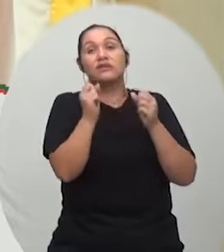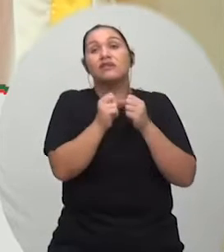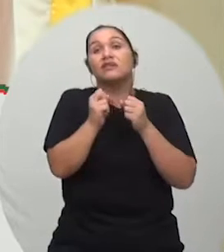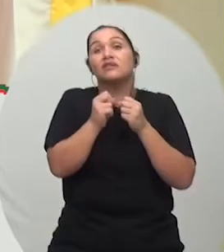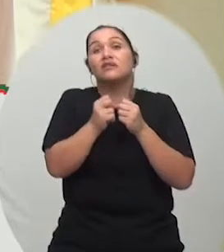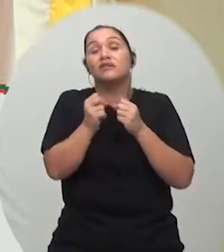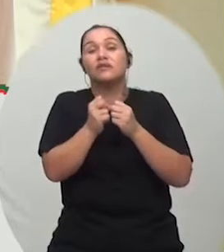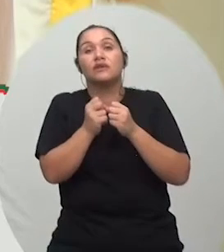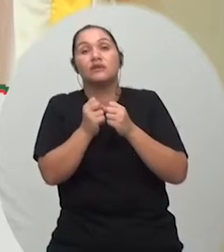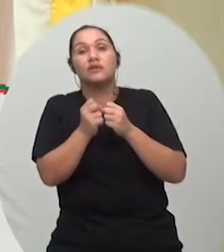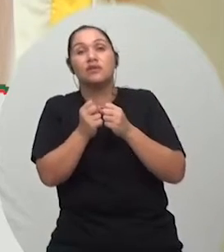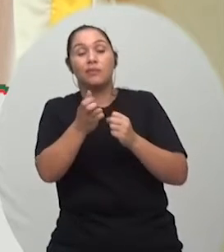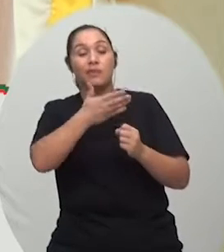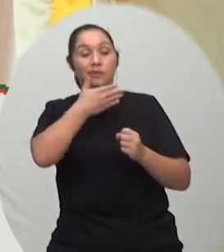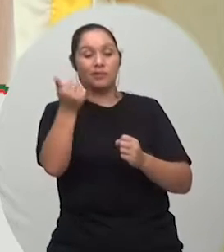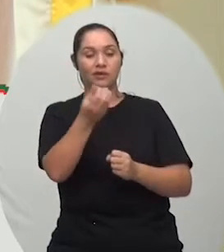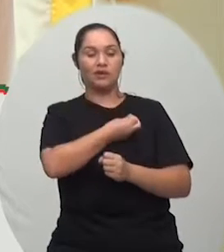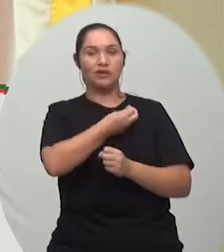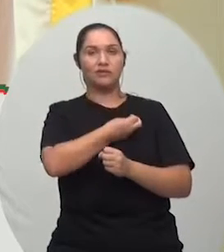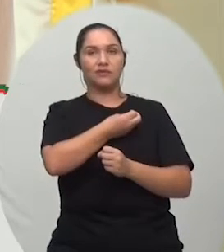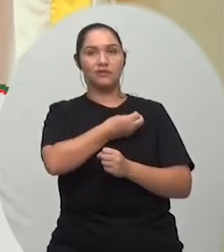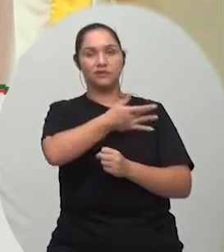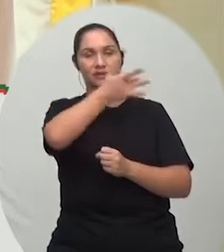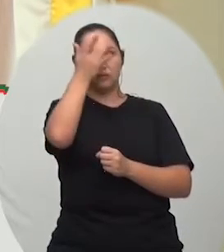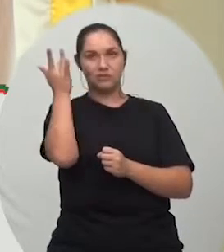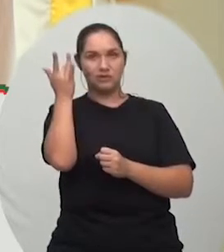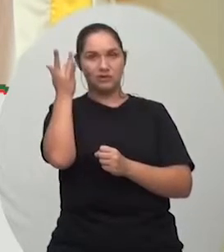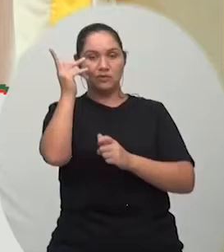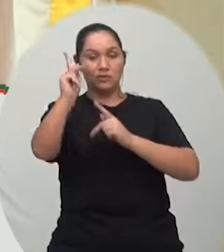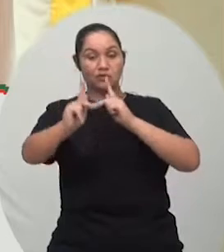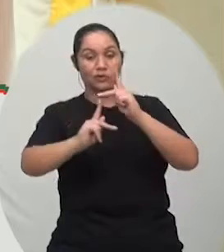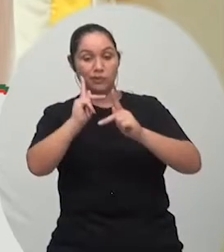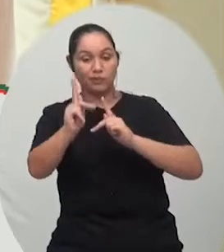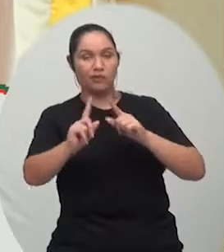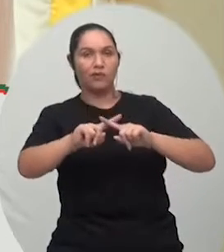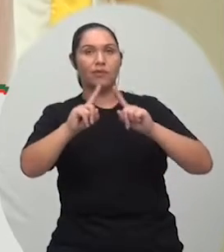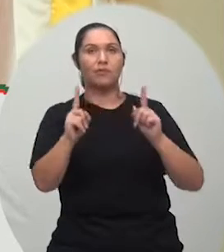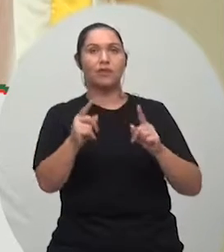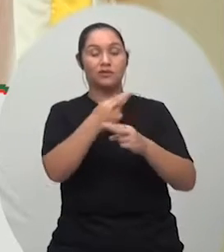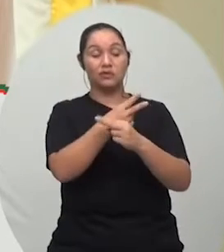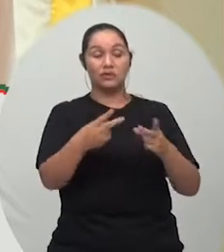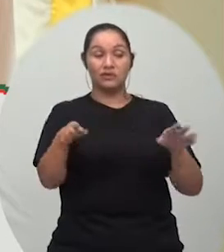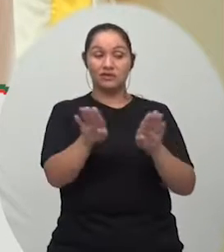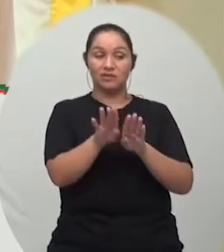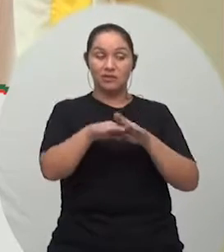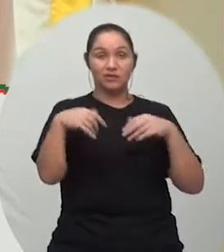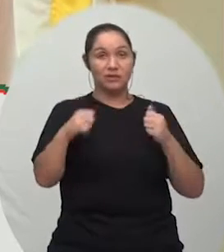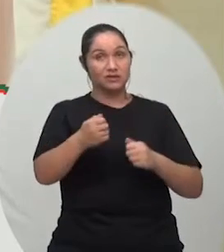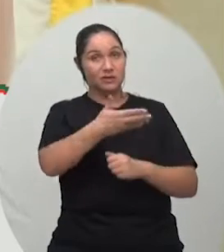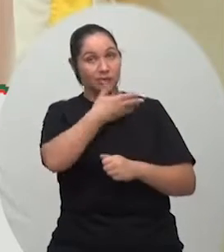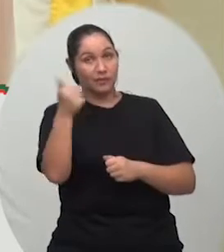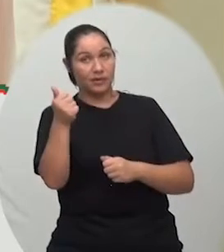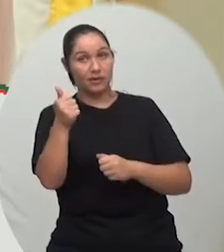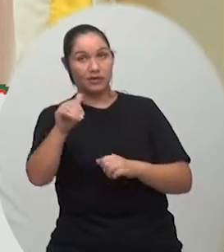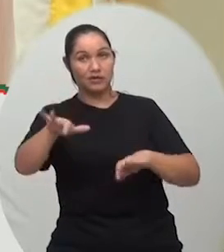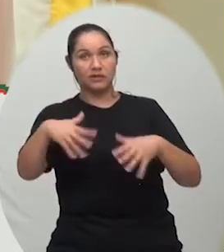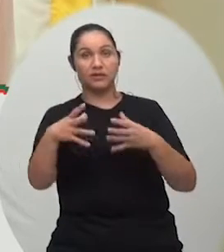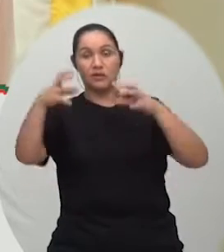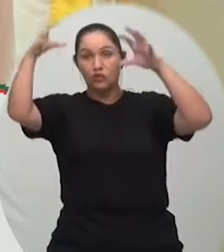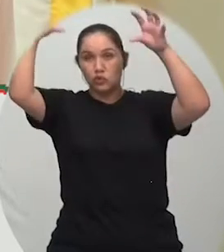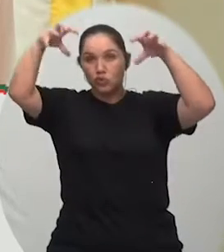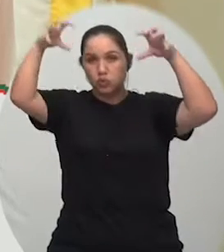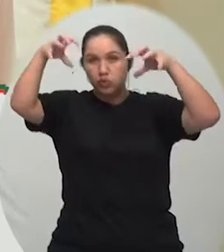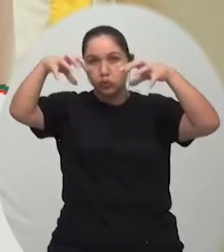nossa população em todos os setores, mas muitas coisas realmente precisam ser melhoradas. Quando tivemos essas chuvas fortes